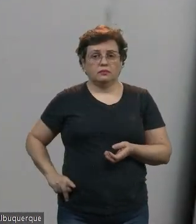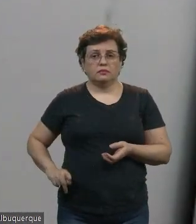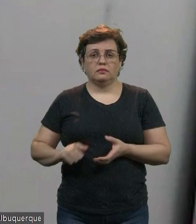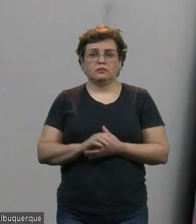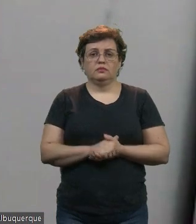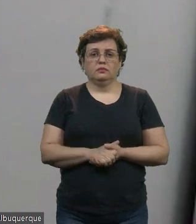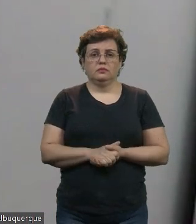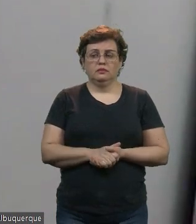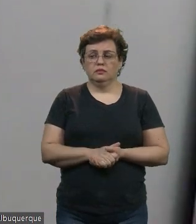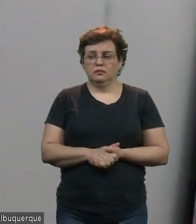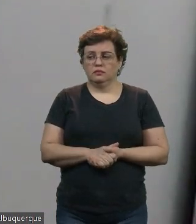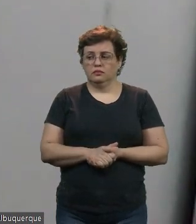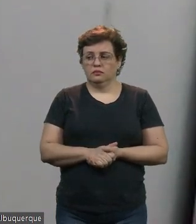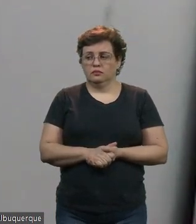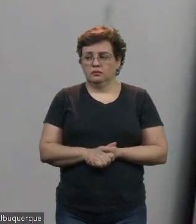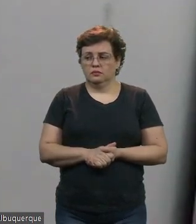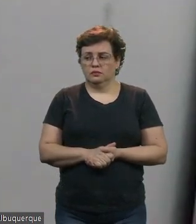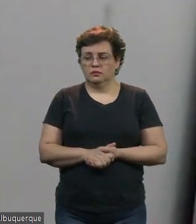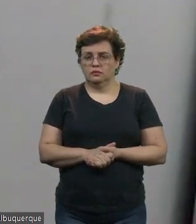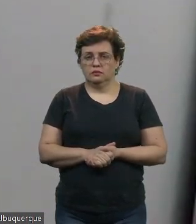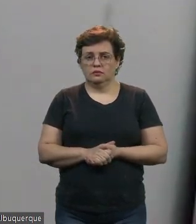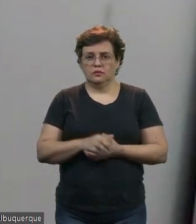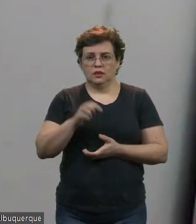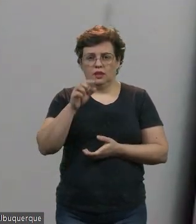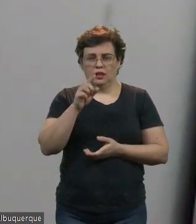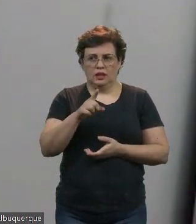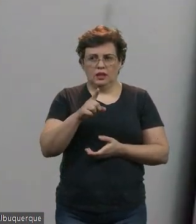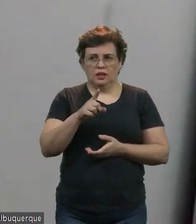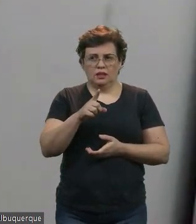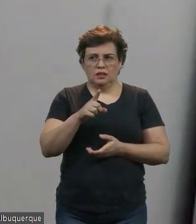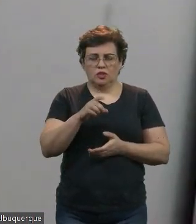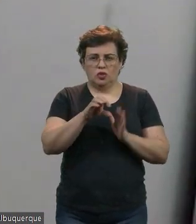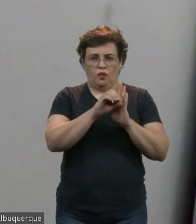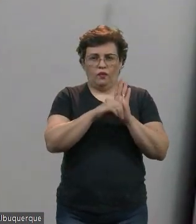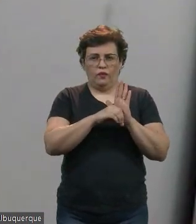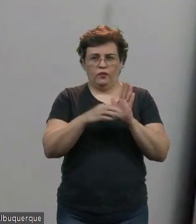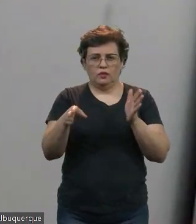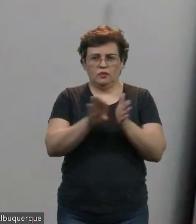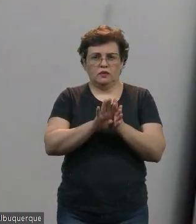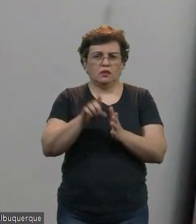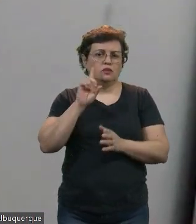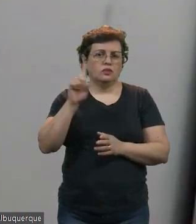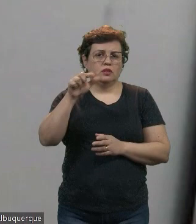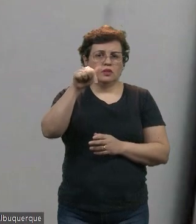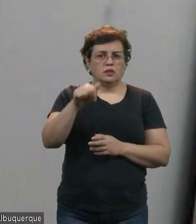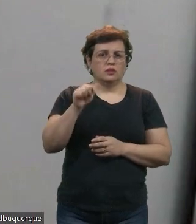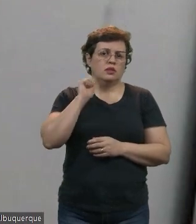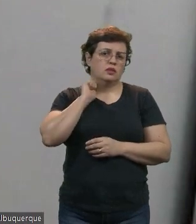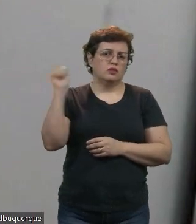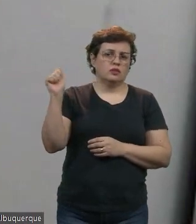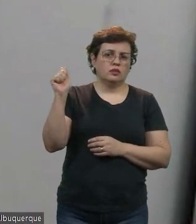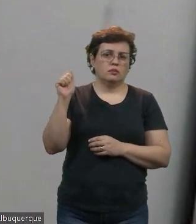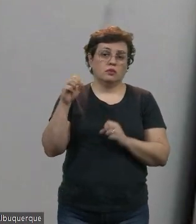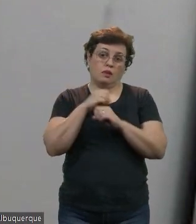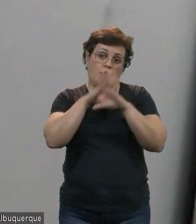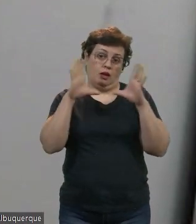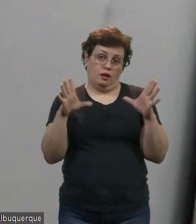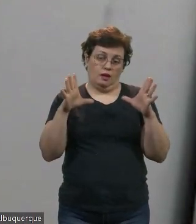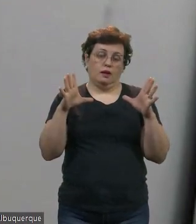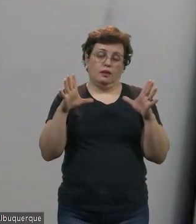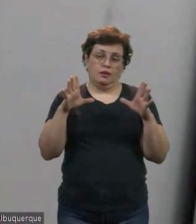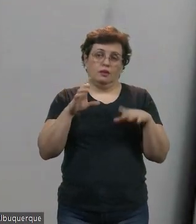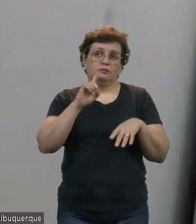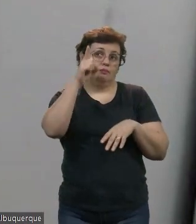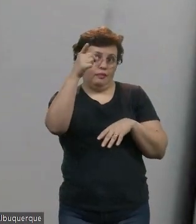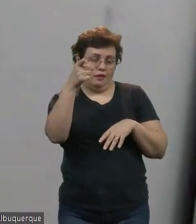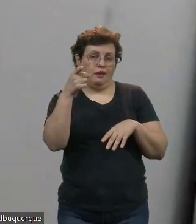Logicamente, né, esse ofício chegou no dia 7 de abril, né? De abril. E, logicamente, deve ter chegado também lá